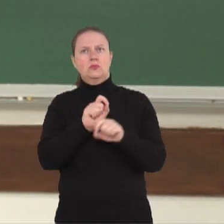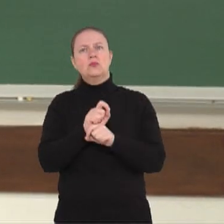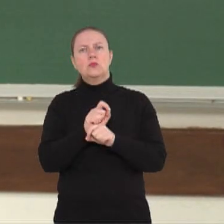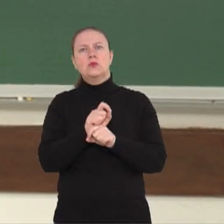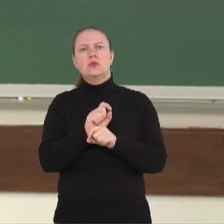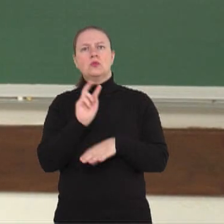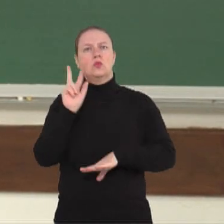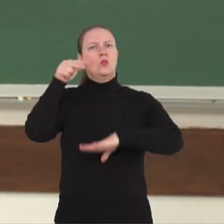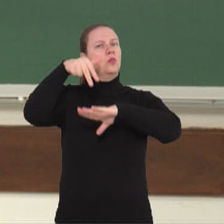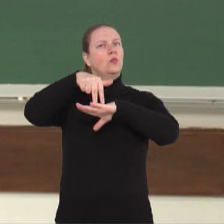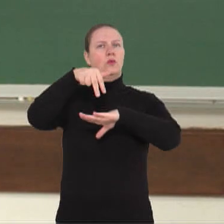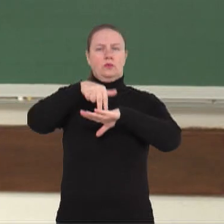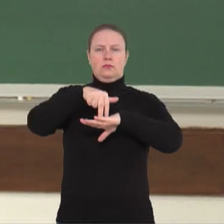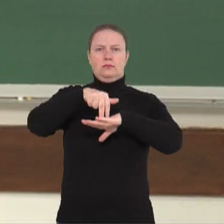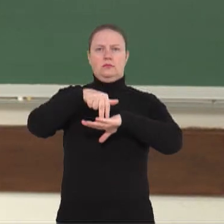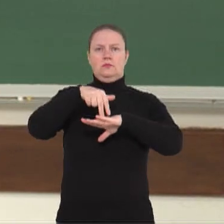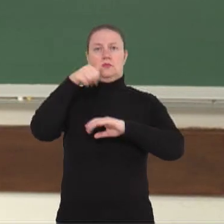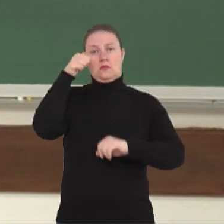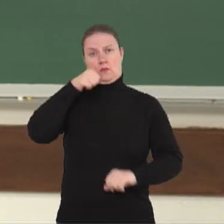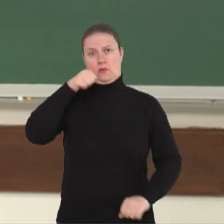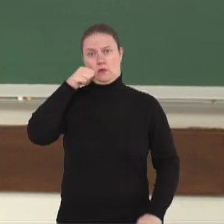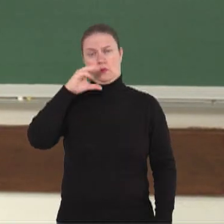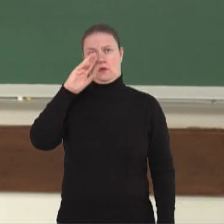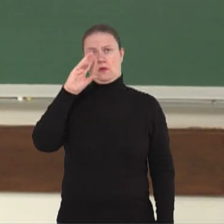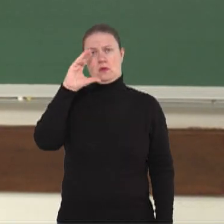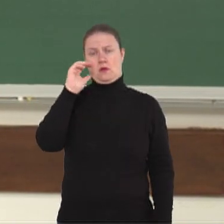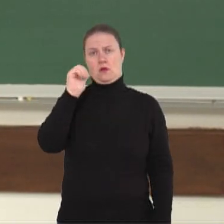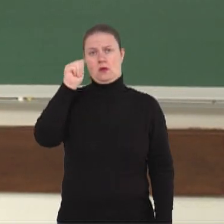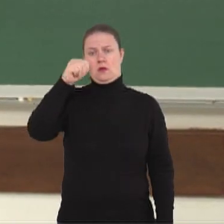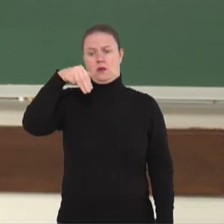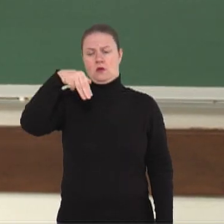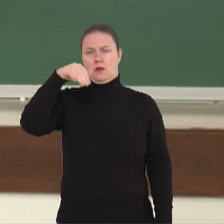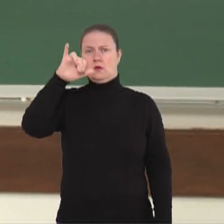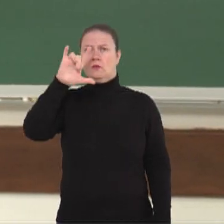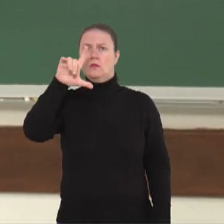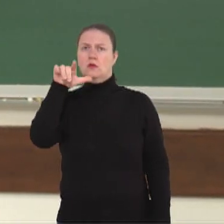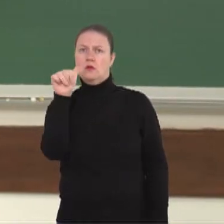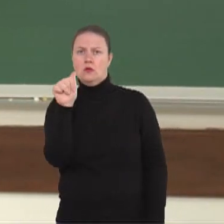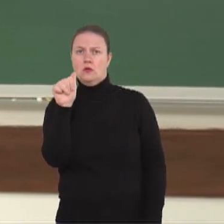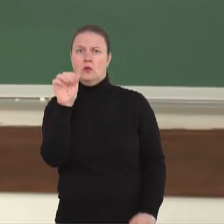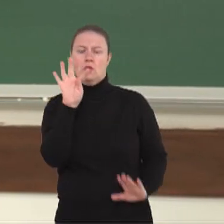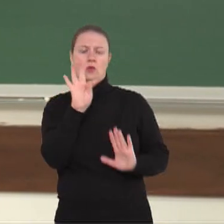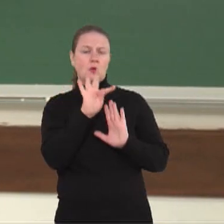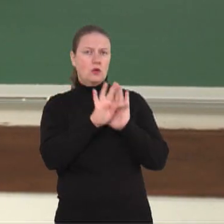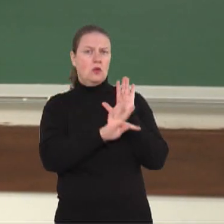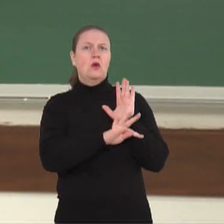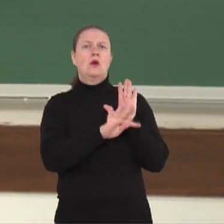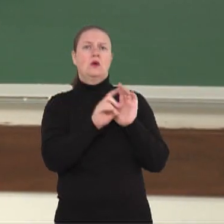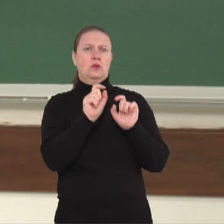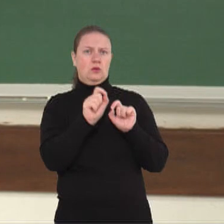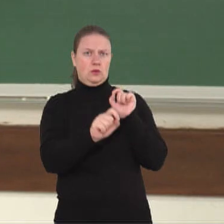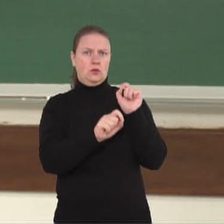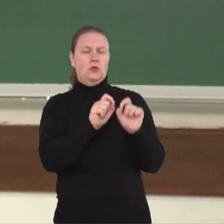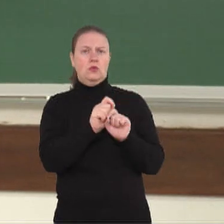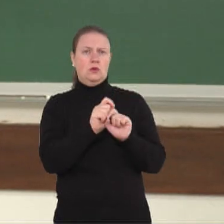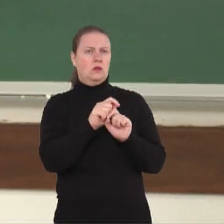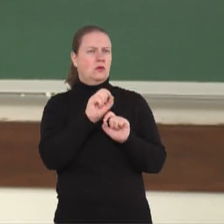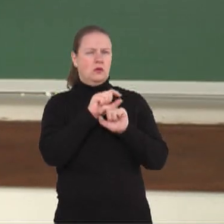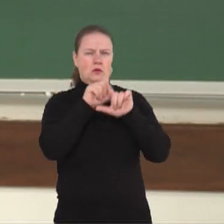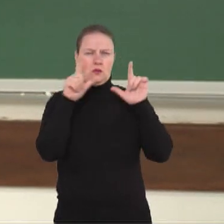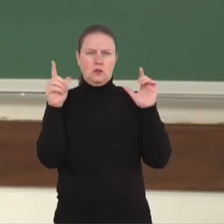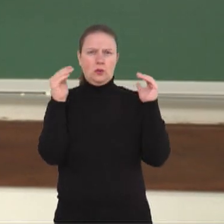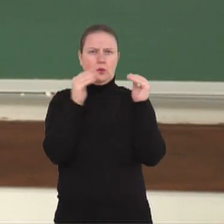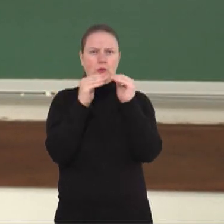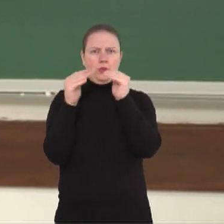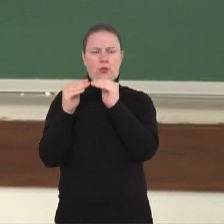um posicionamento da Camila. Né? Ela está dizendo, olha, todo o texto é permeado. Eu concordo com a Camila, de fato, mas